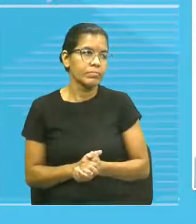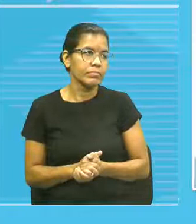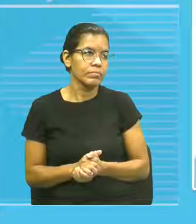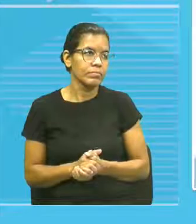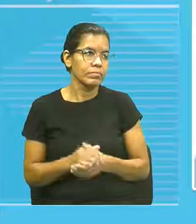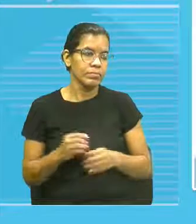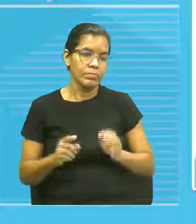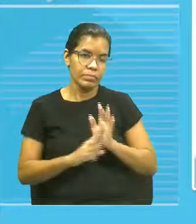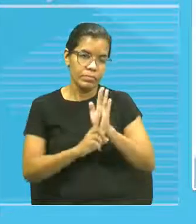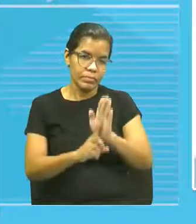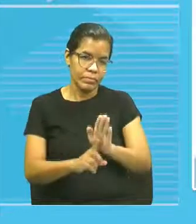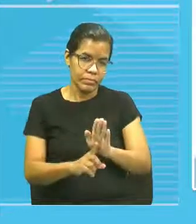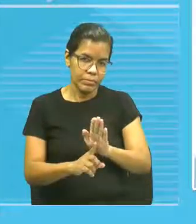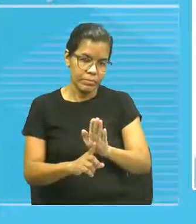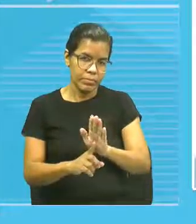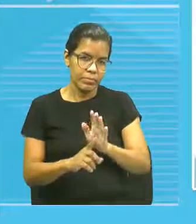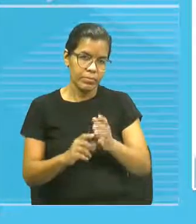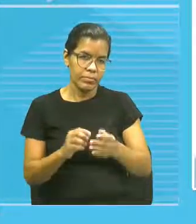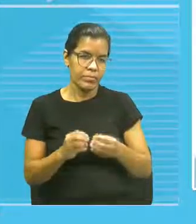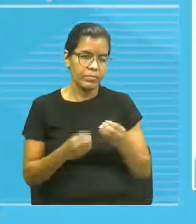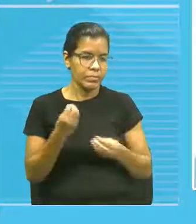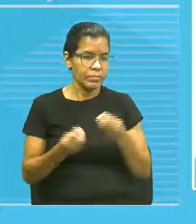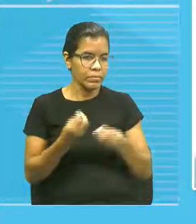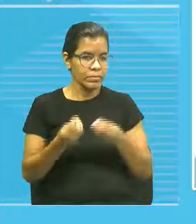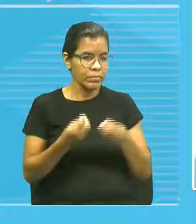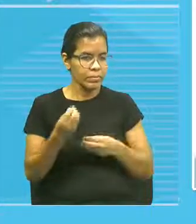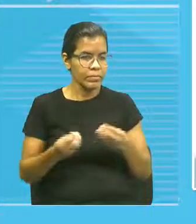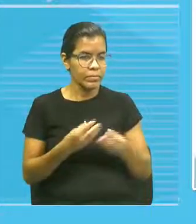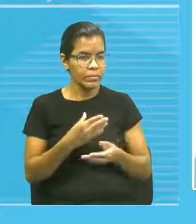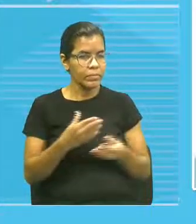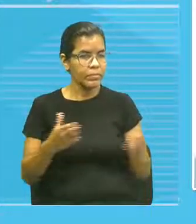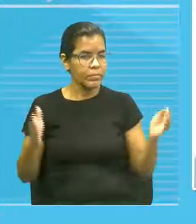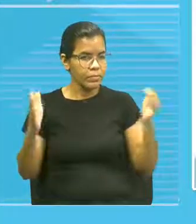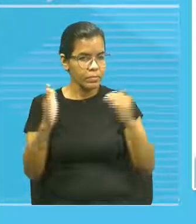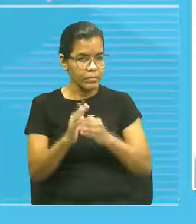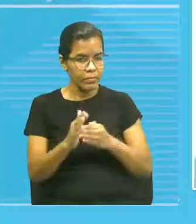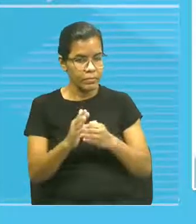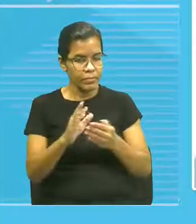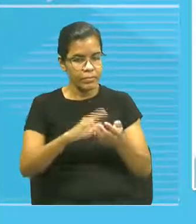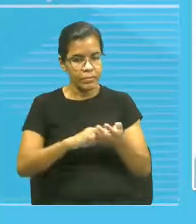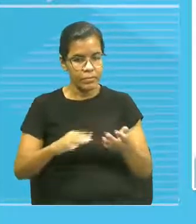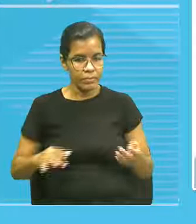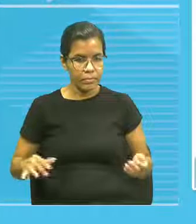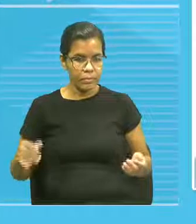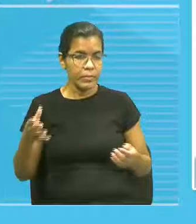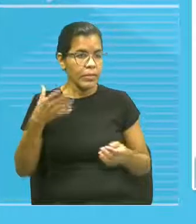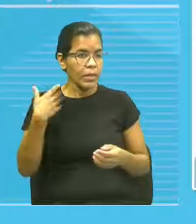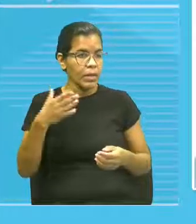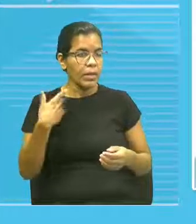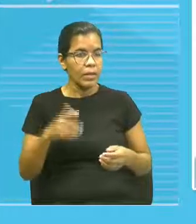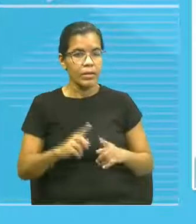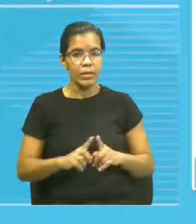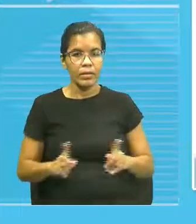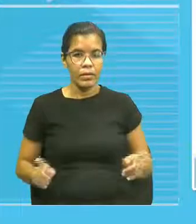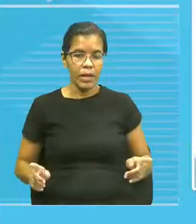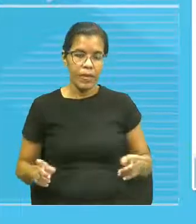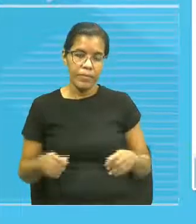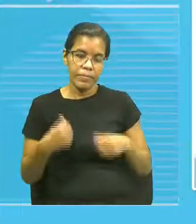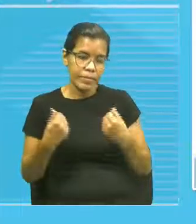Tô mostrando para vocês como é que chega nessa quantidade de calor. Não necessariamente você vai ter que